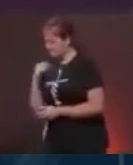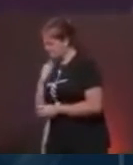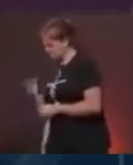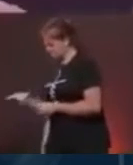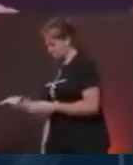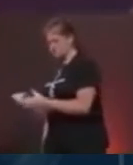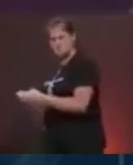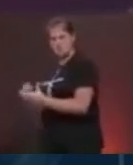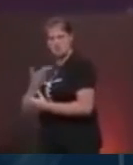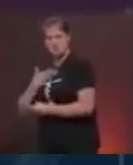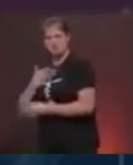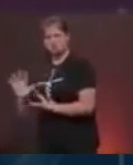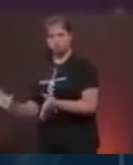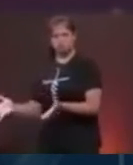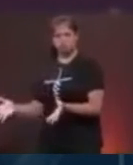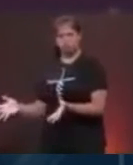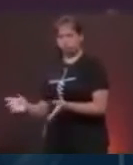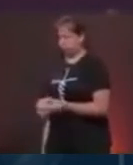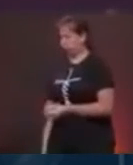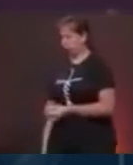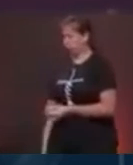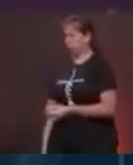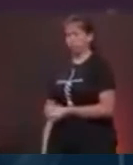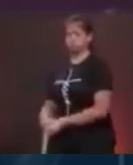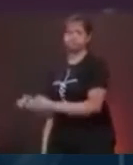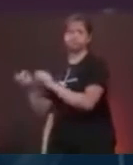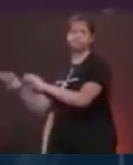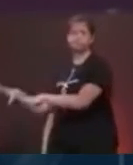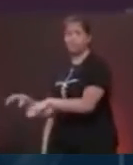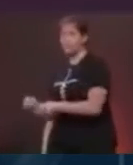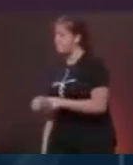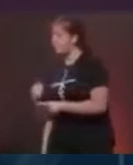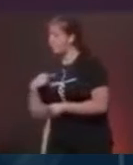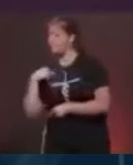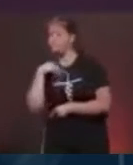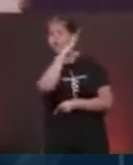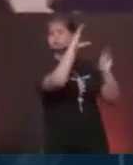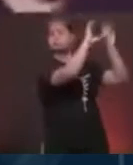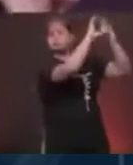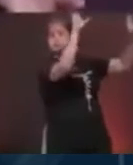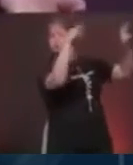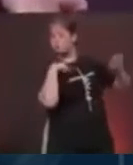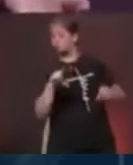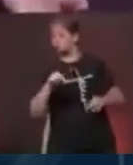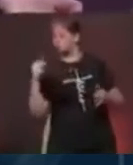entrar. Você também não vai fazer parte do meu, que eu vou para o céu?